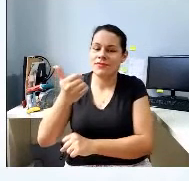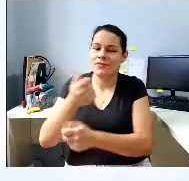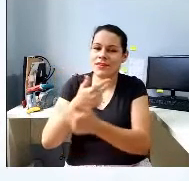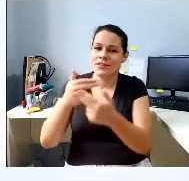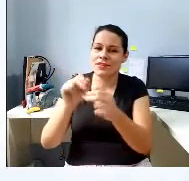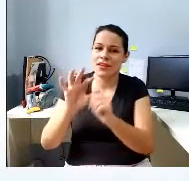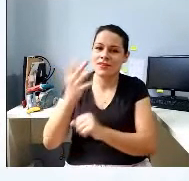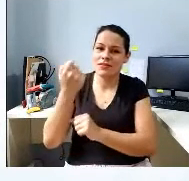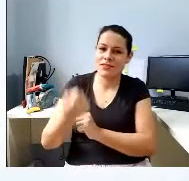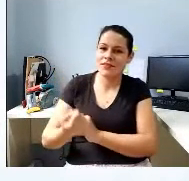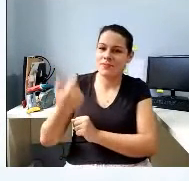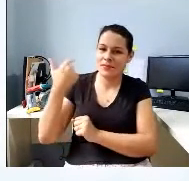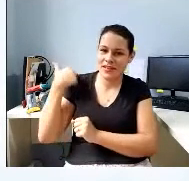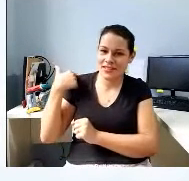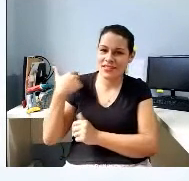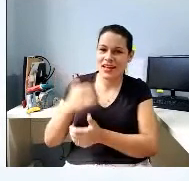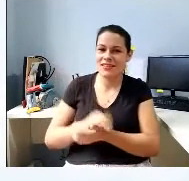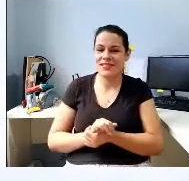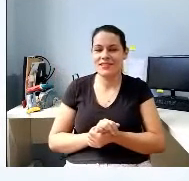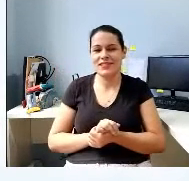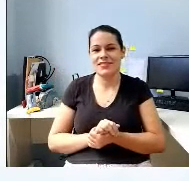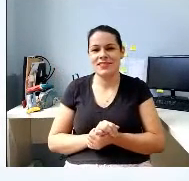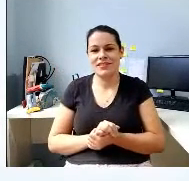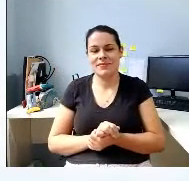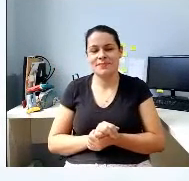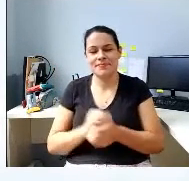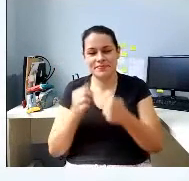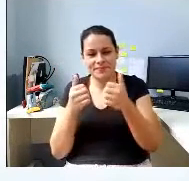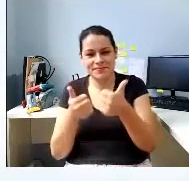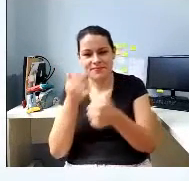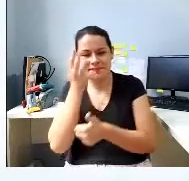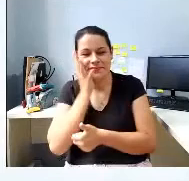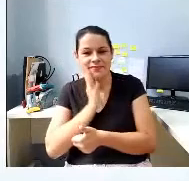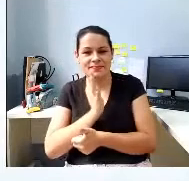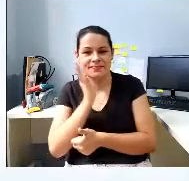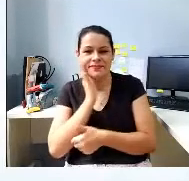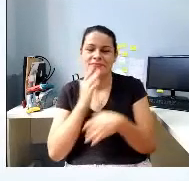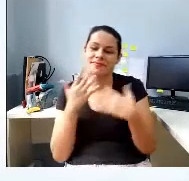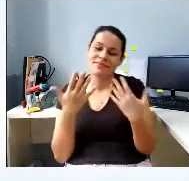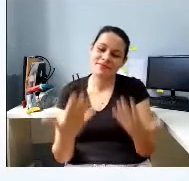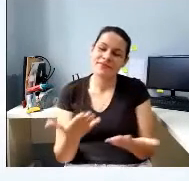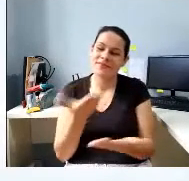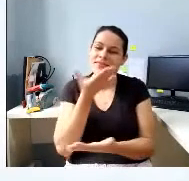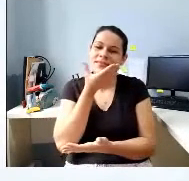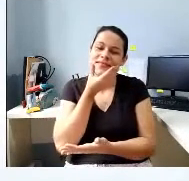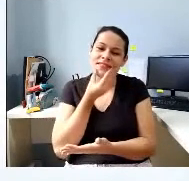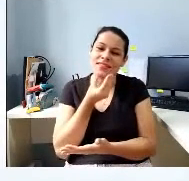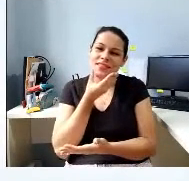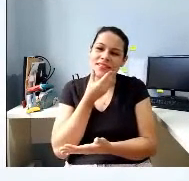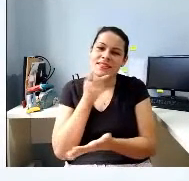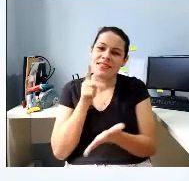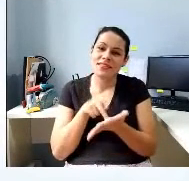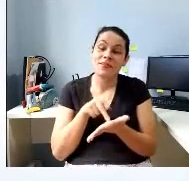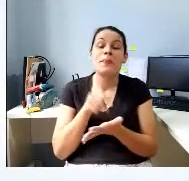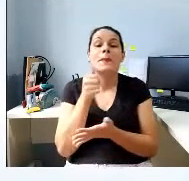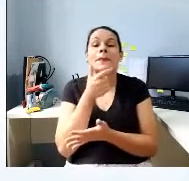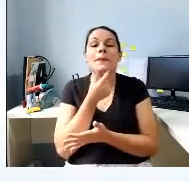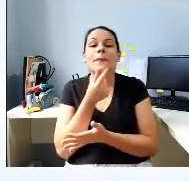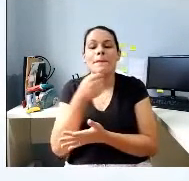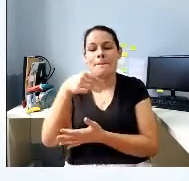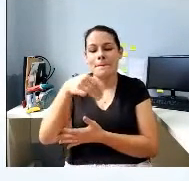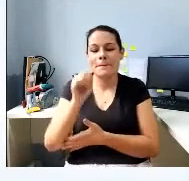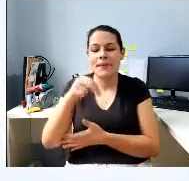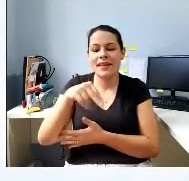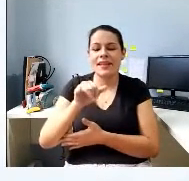enxergar um raio de sol, pelo menos. Legal. Meninos, realmente, né, te chamados de meninos, homens